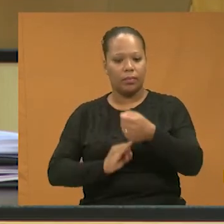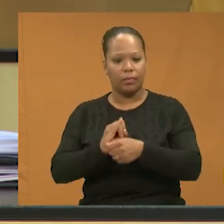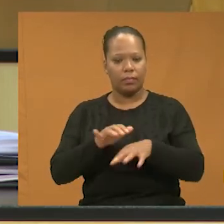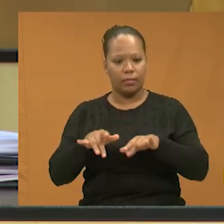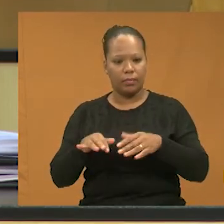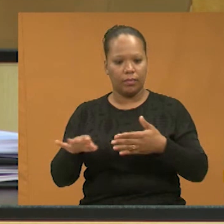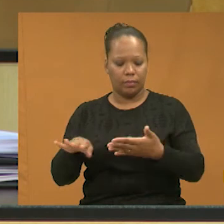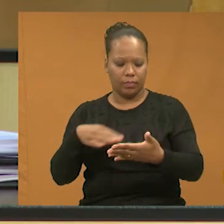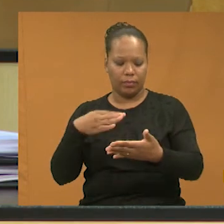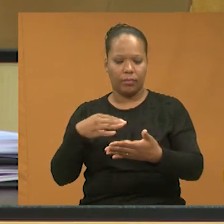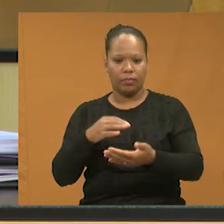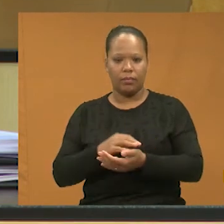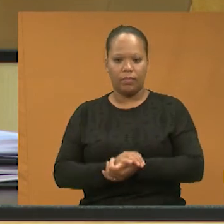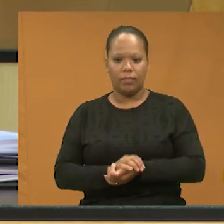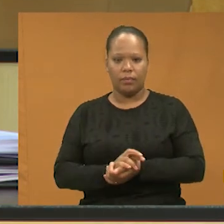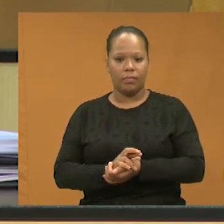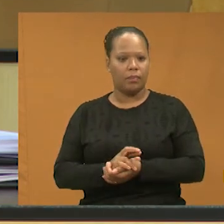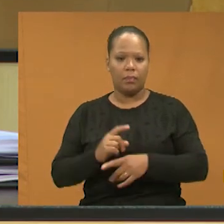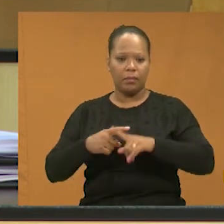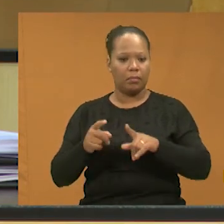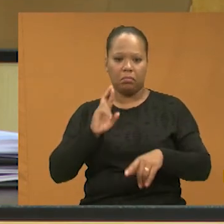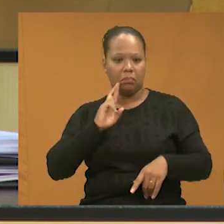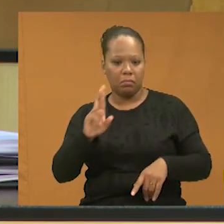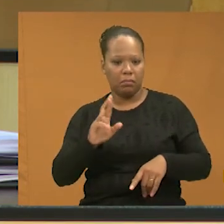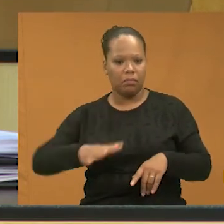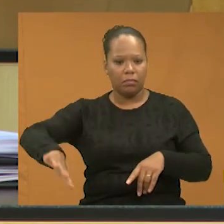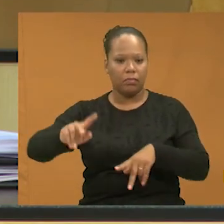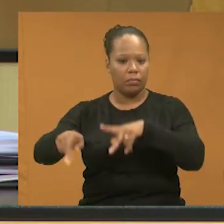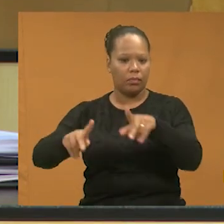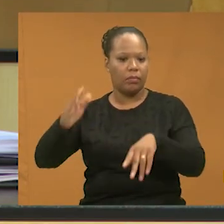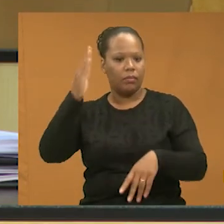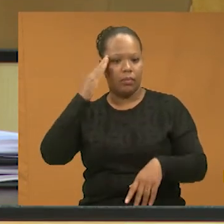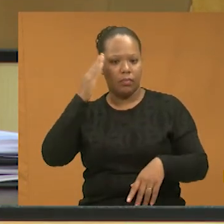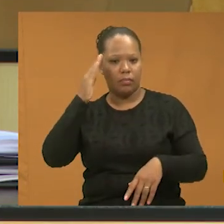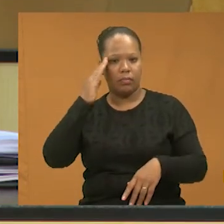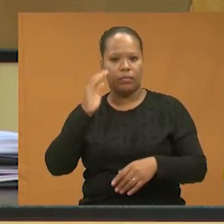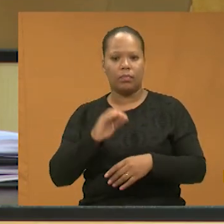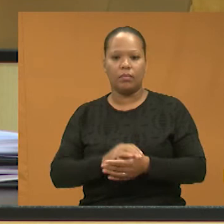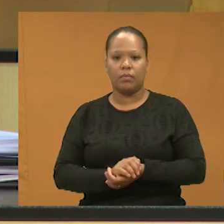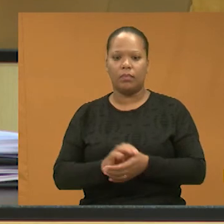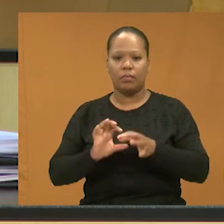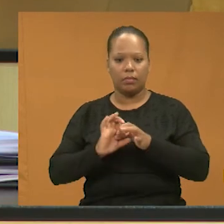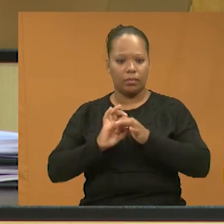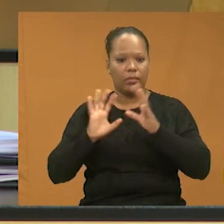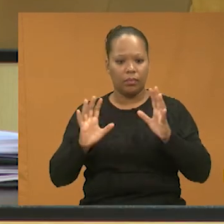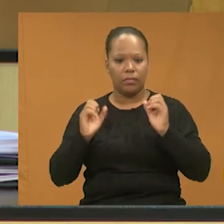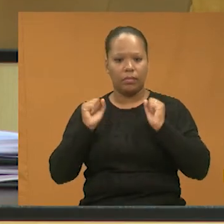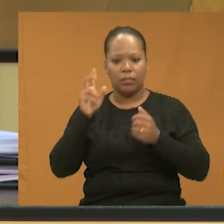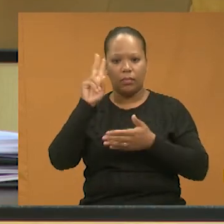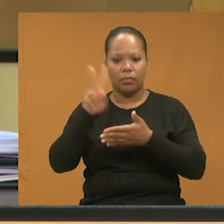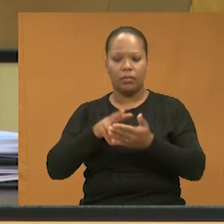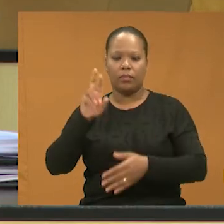vezes não chega a resposta à população. Então, quero colocar em votação a permissão para ler